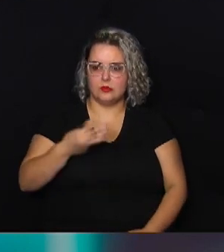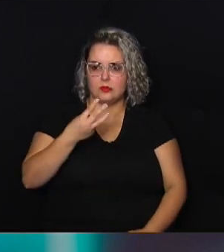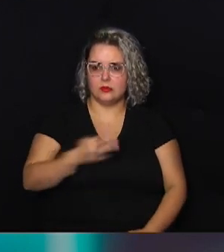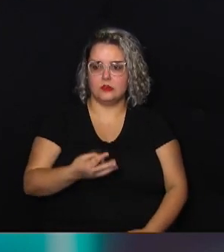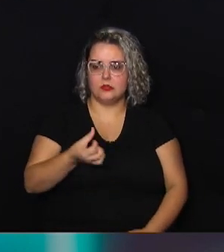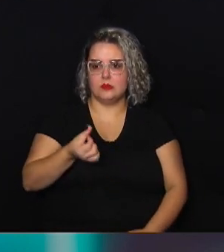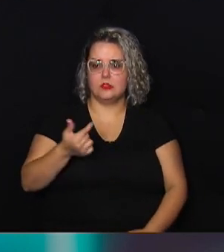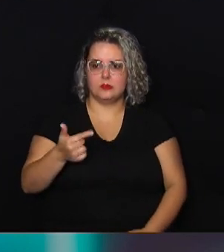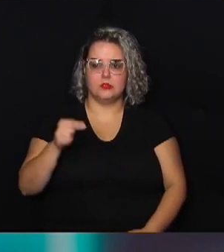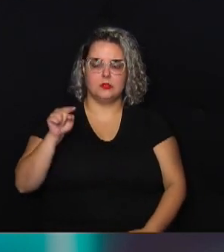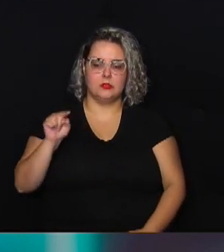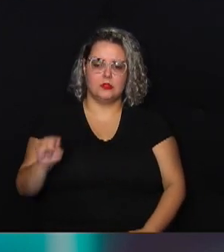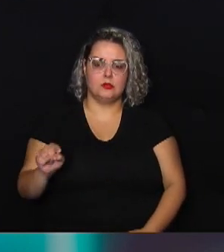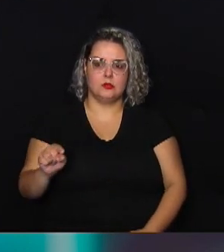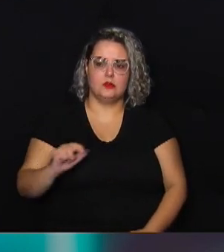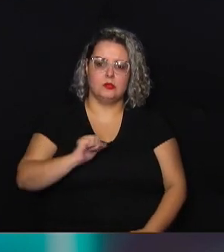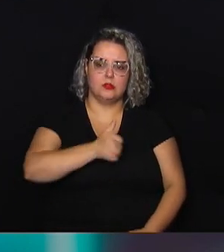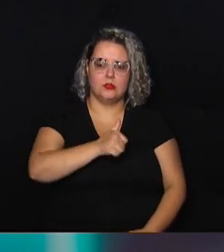2.362.000 e